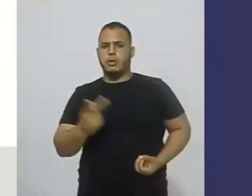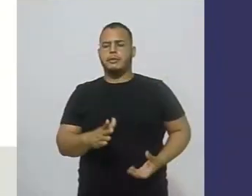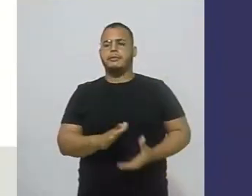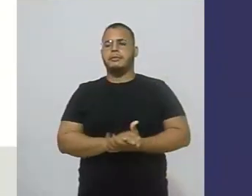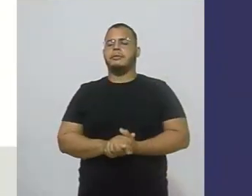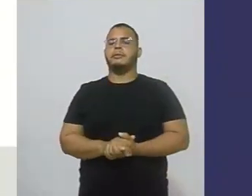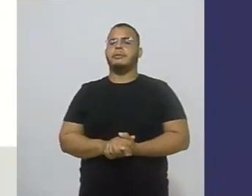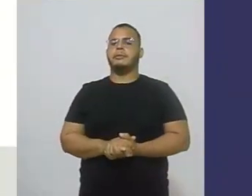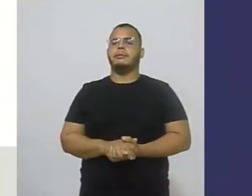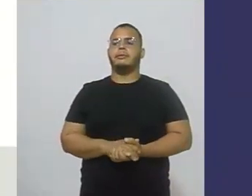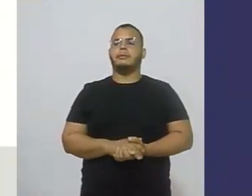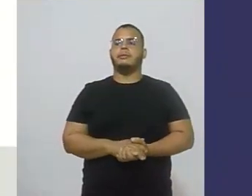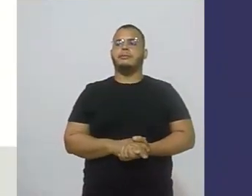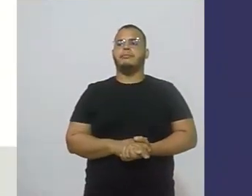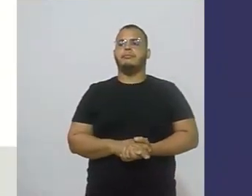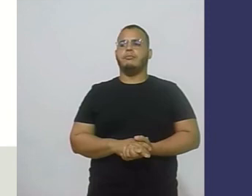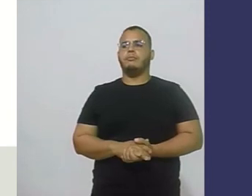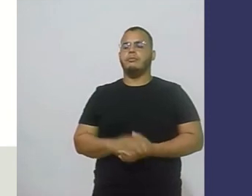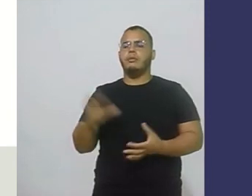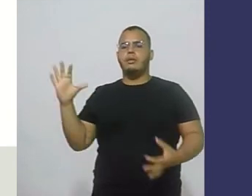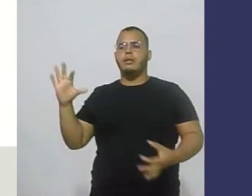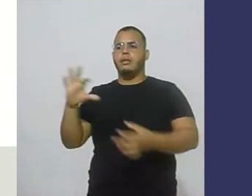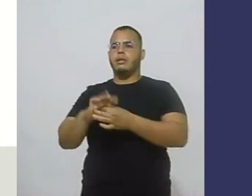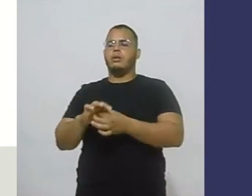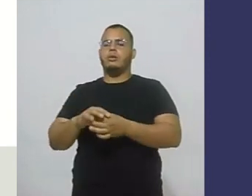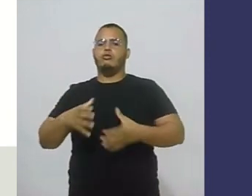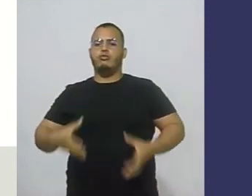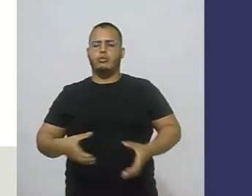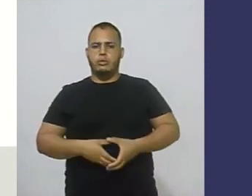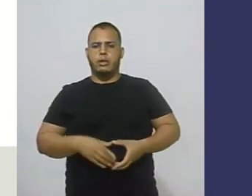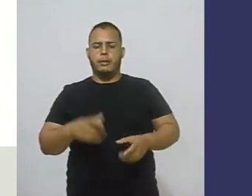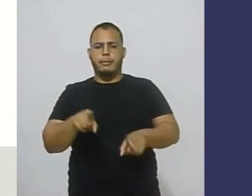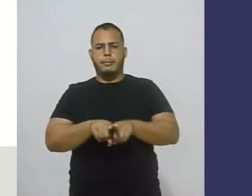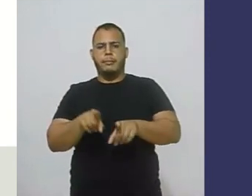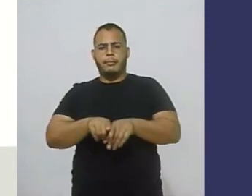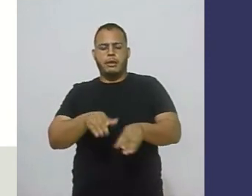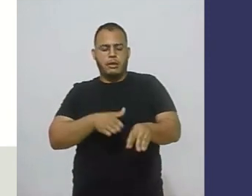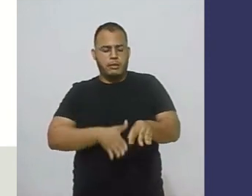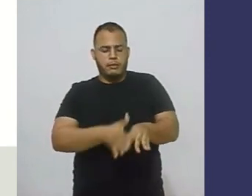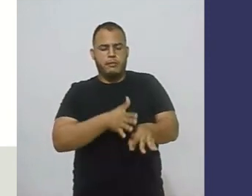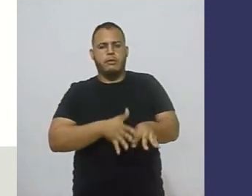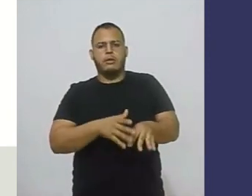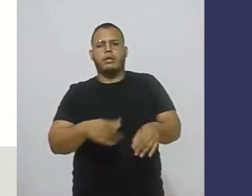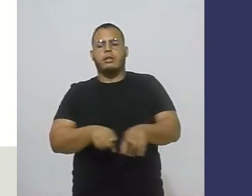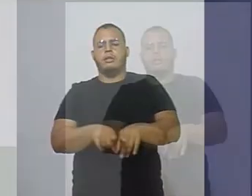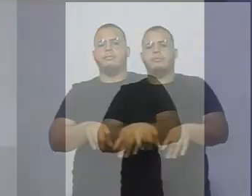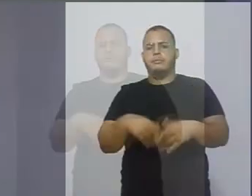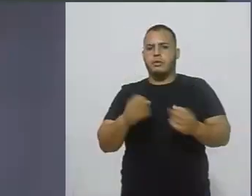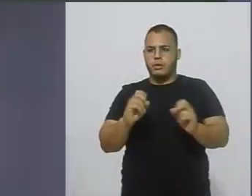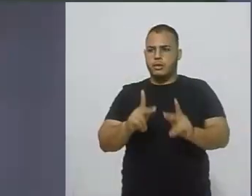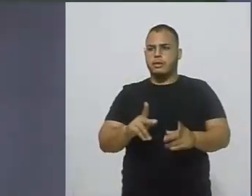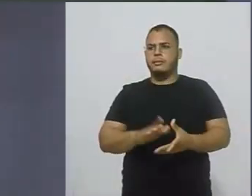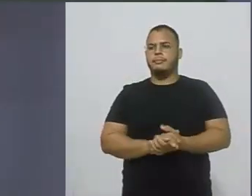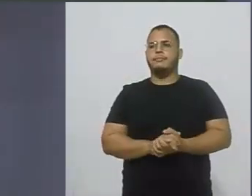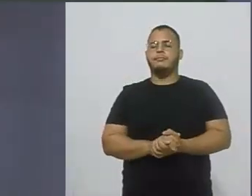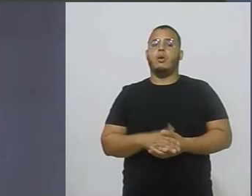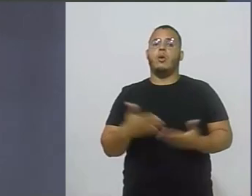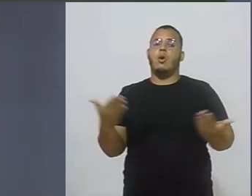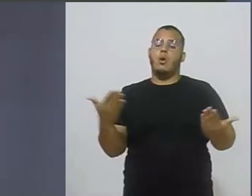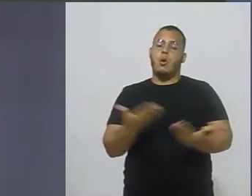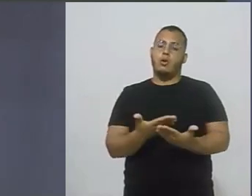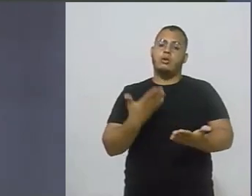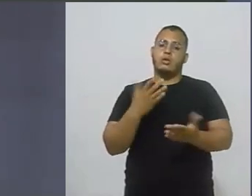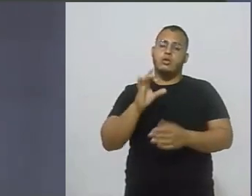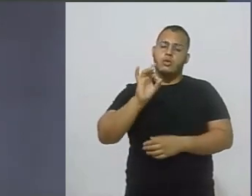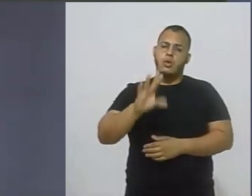aí às tubas uterinas, que são ligados ao útero, por fim, a vagina e a vulva do corpo feminino, certo? Por hoje é